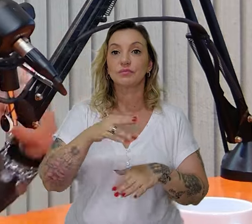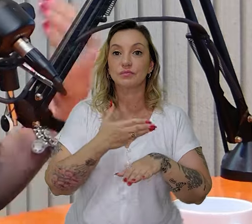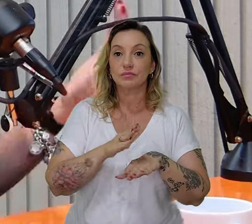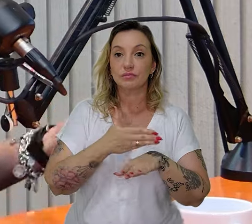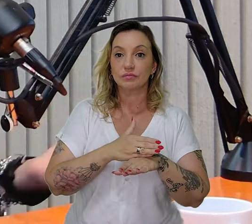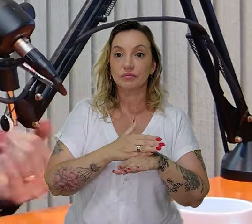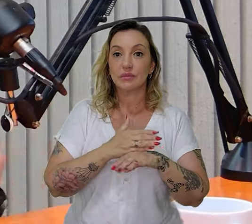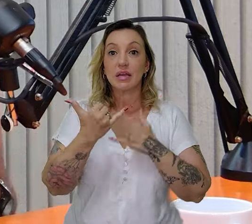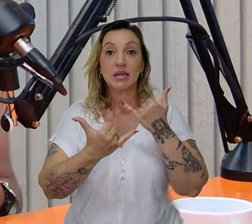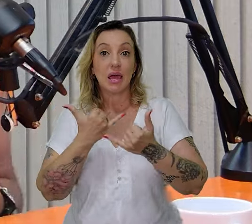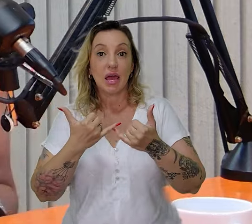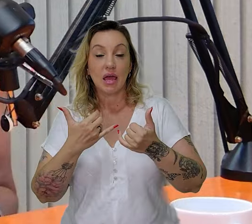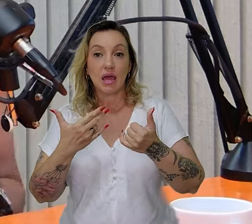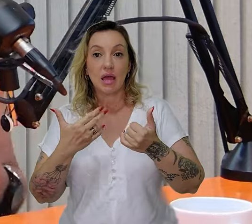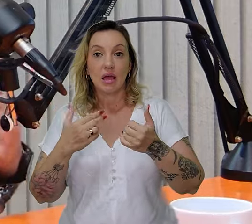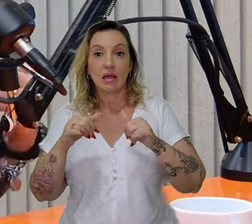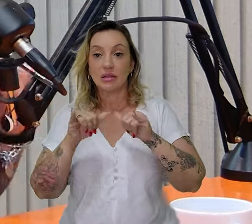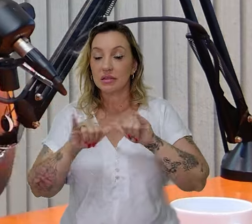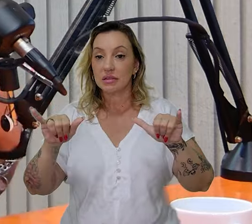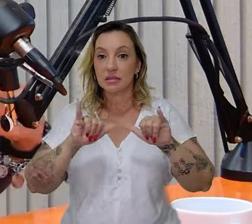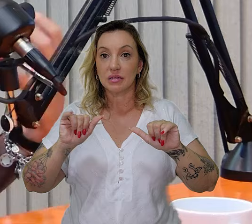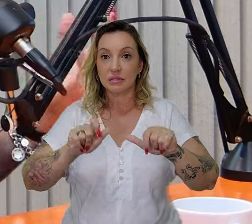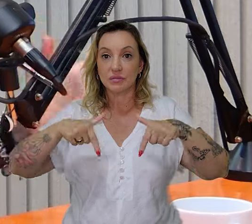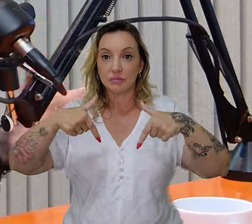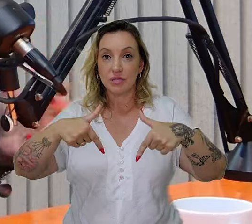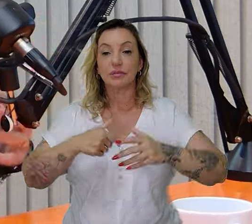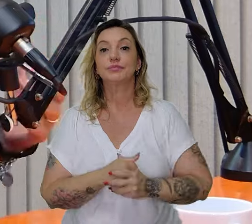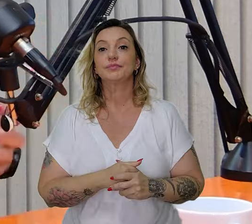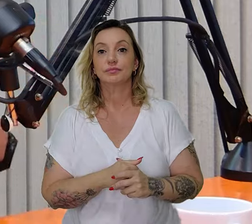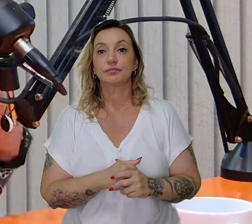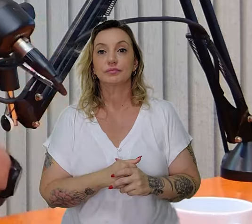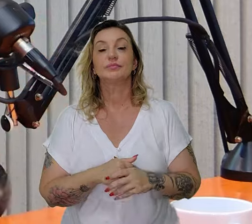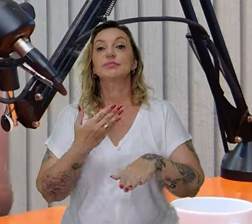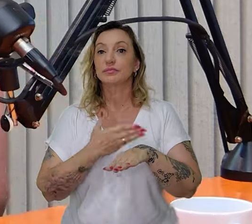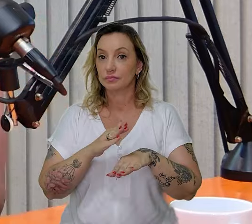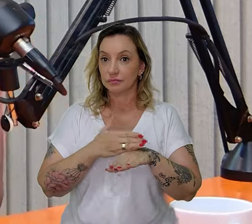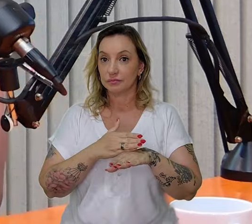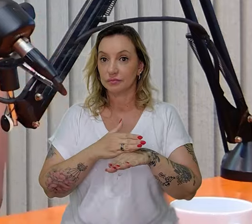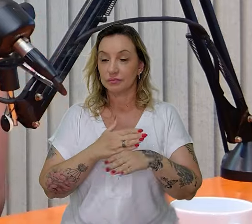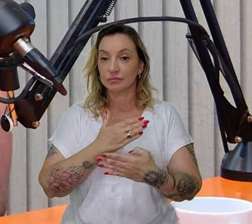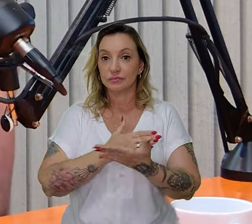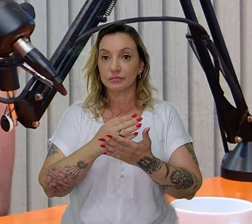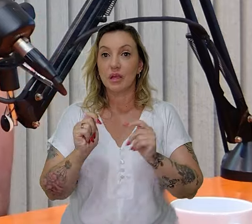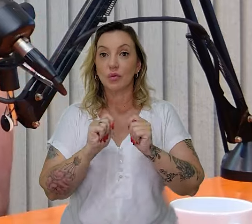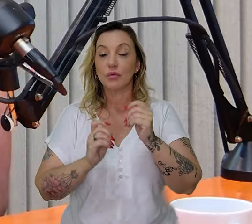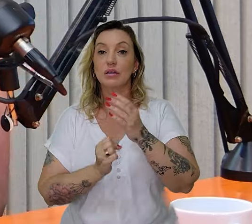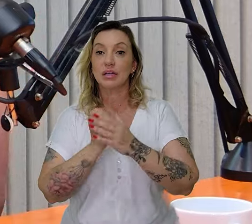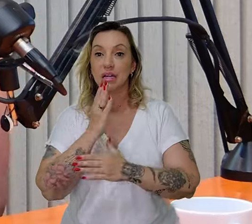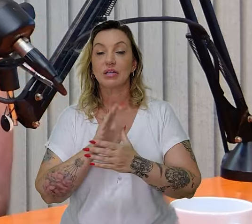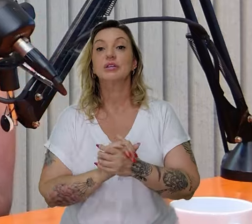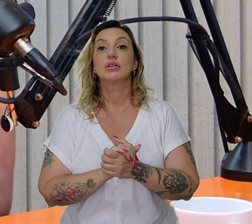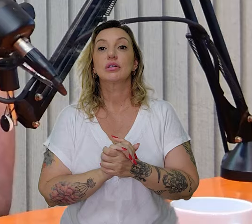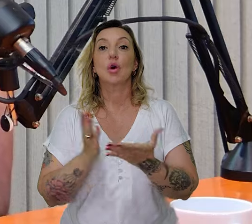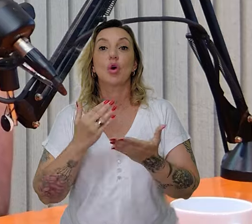técnicas como gamificação transmídia Eh que que são técnicas nascidas na economia criativa e